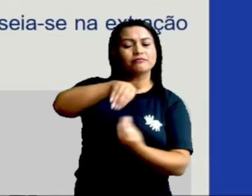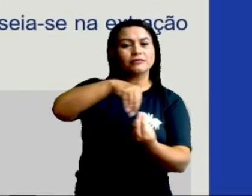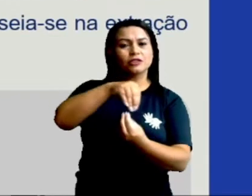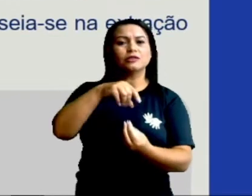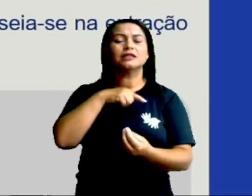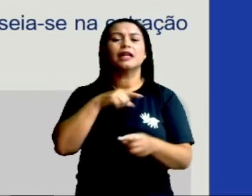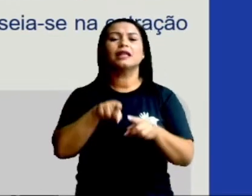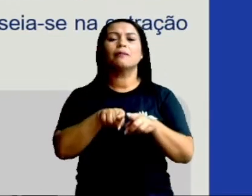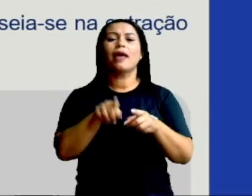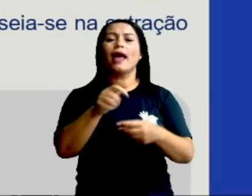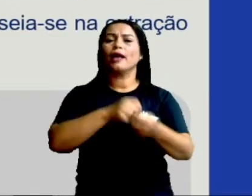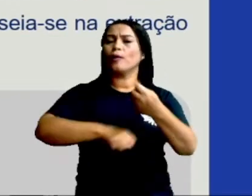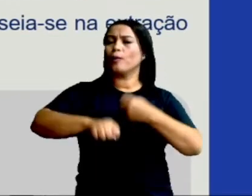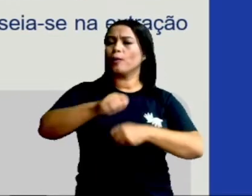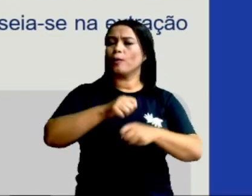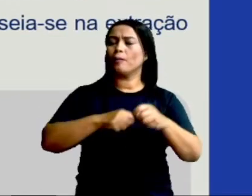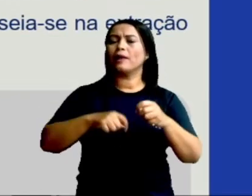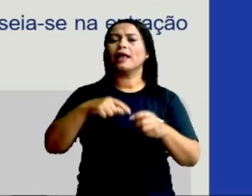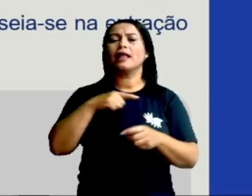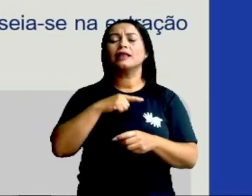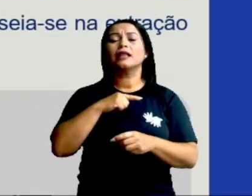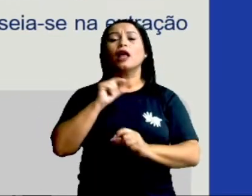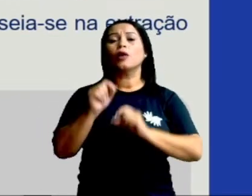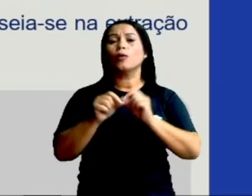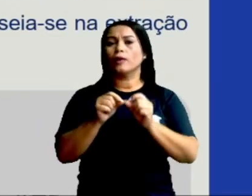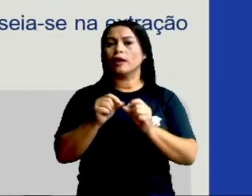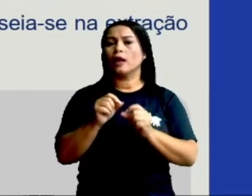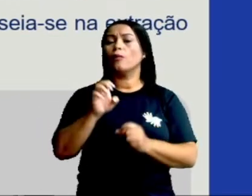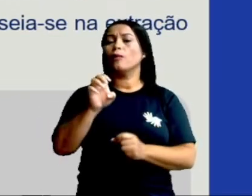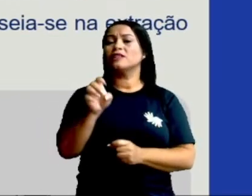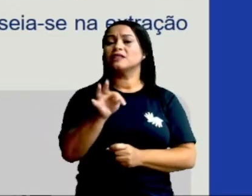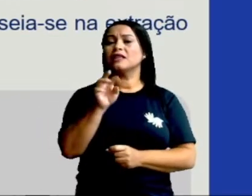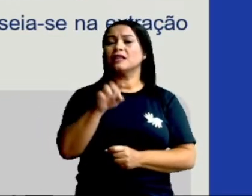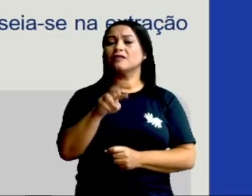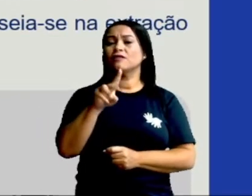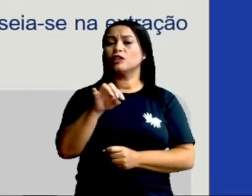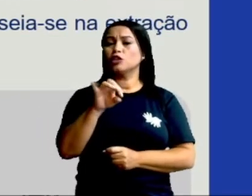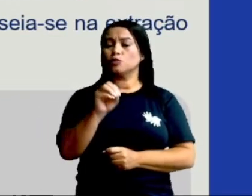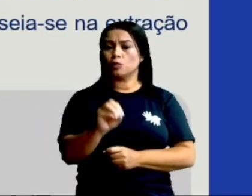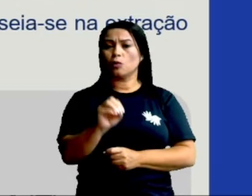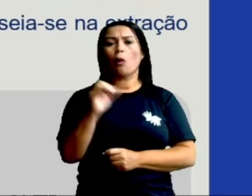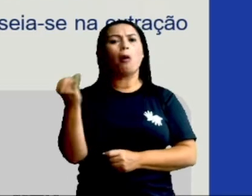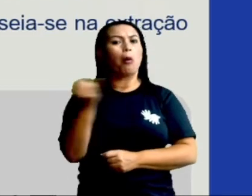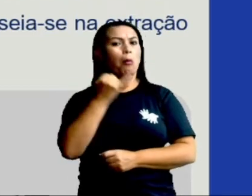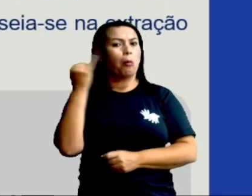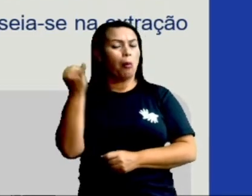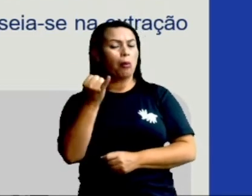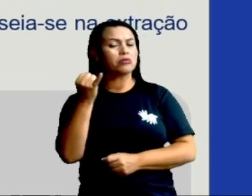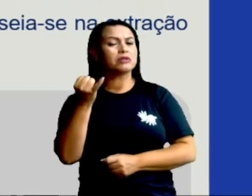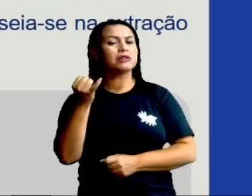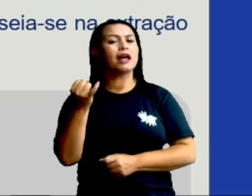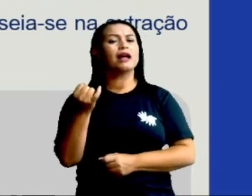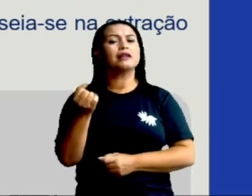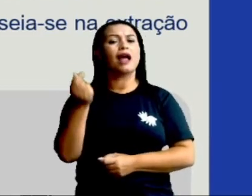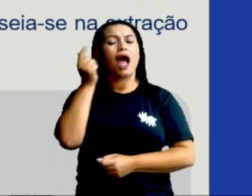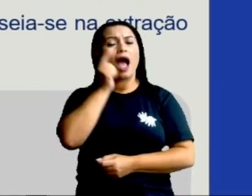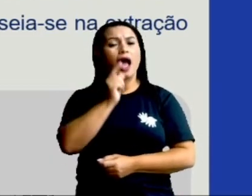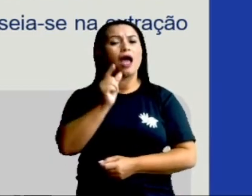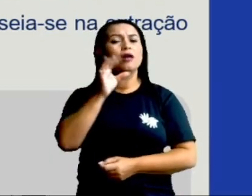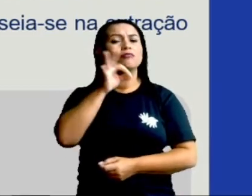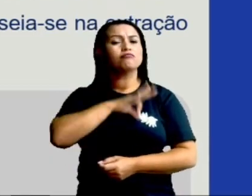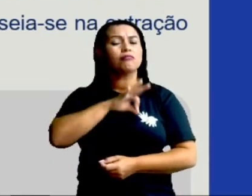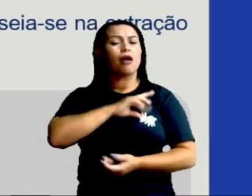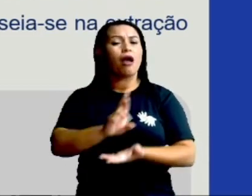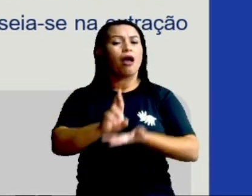economia Regional tem no extrativismo uma importante fonte de captação de renda produtos de